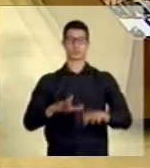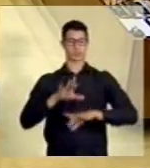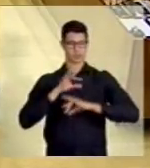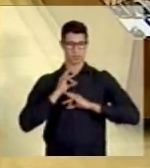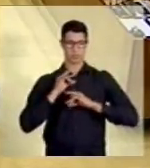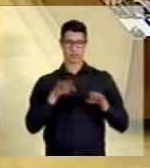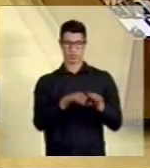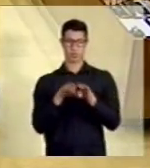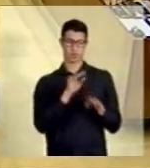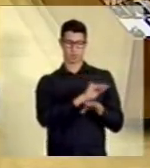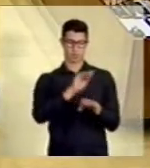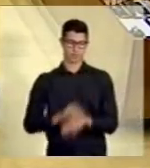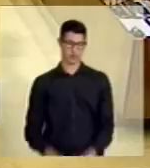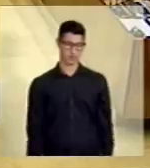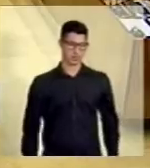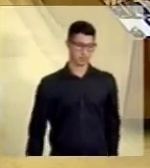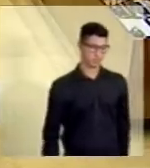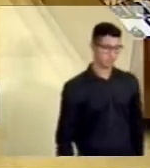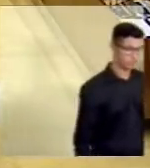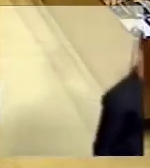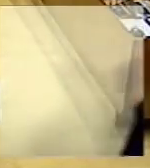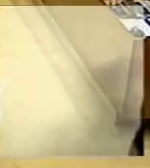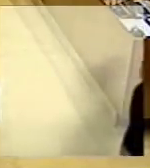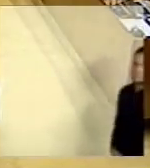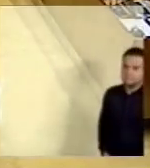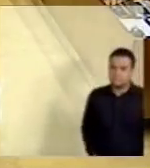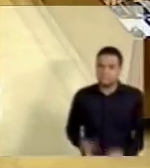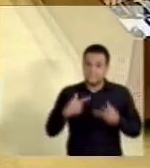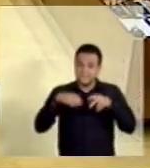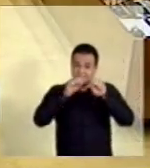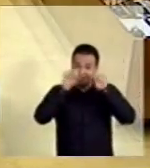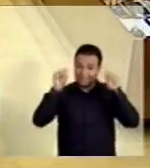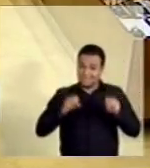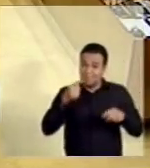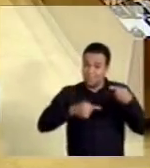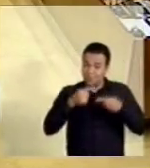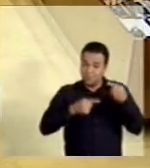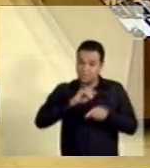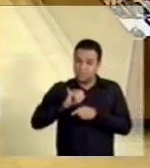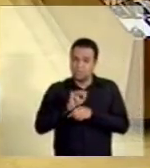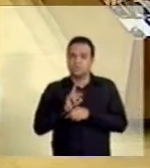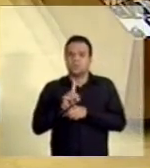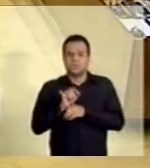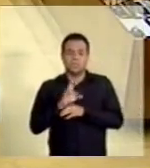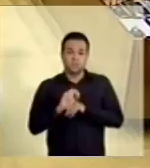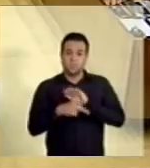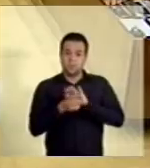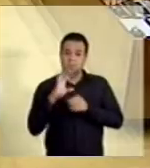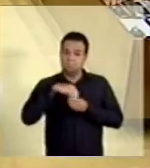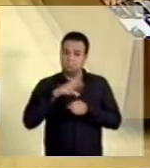a igual proteção das leis e do sistema político-jurídico instituído pela Constituição da